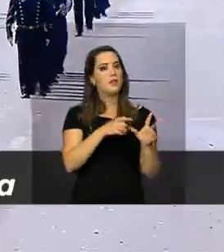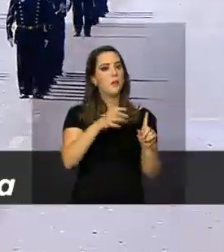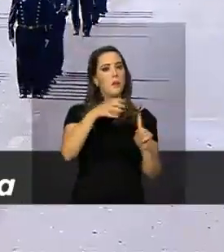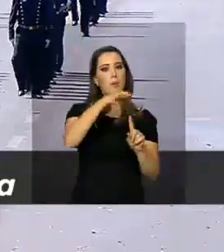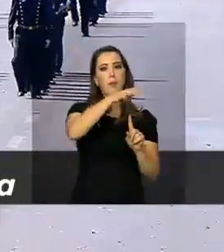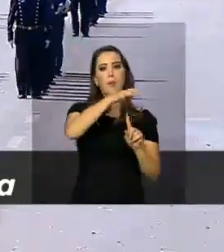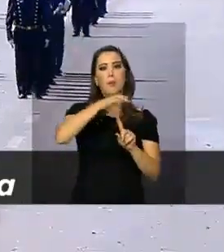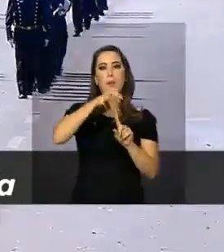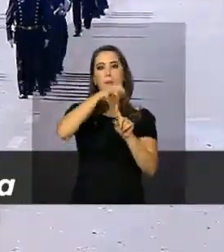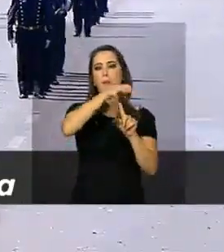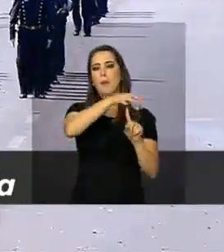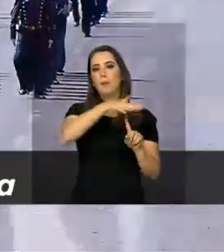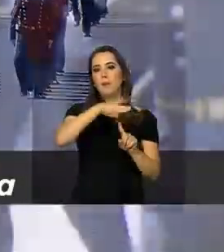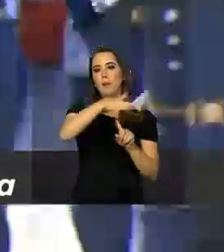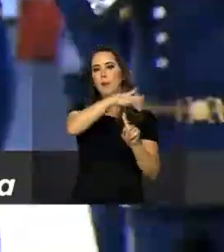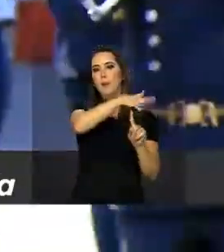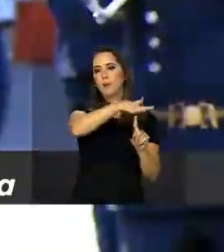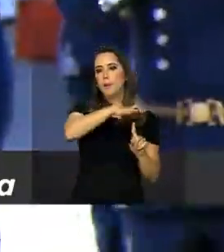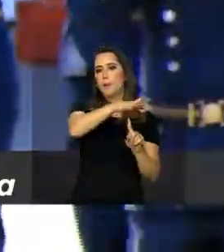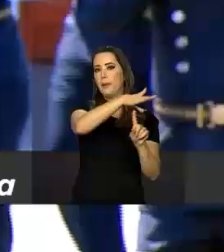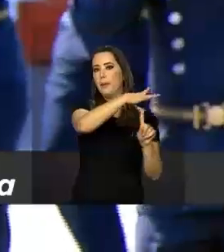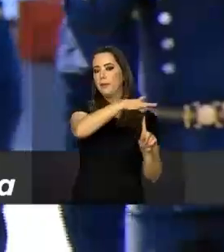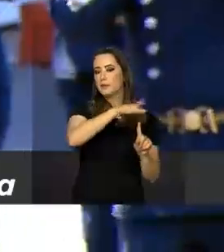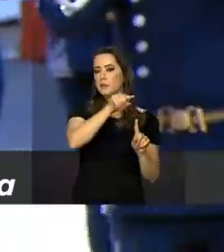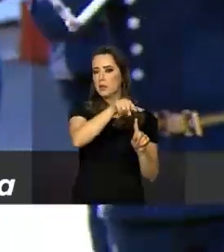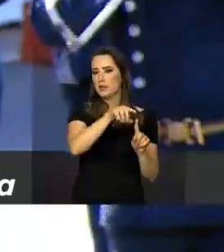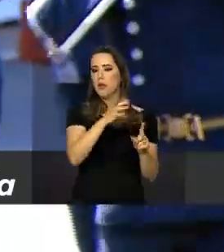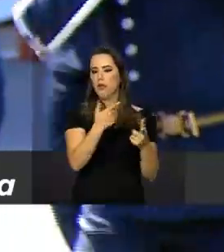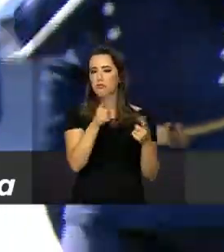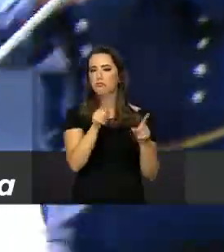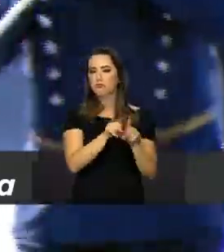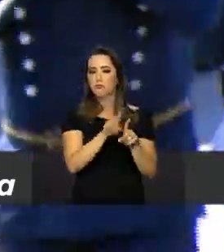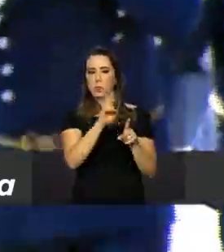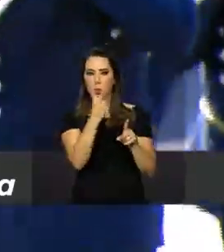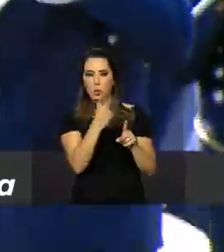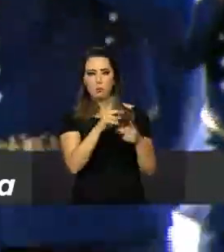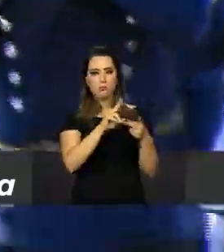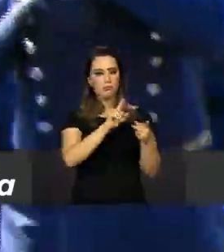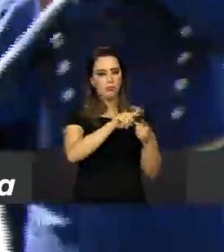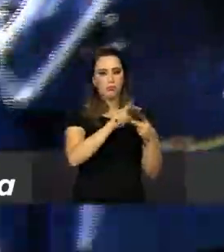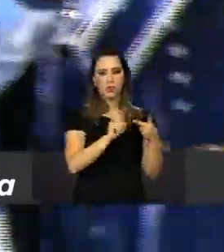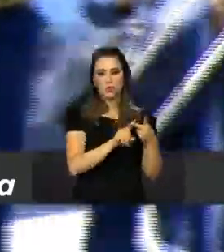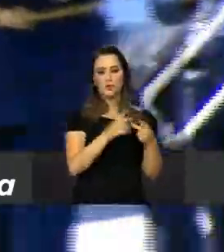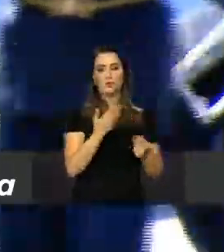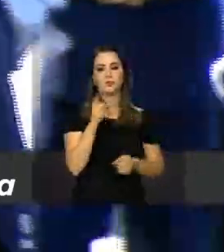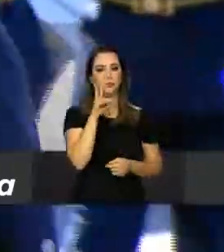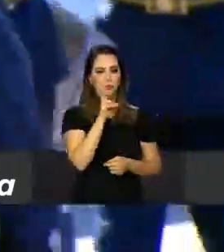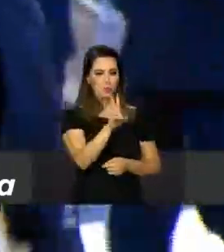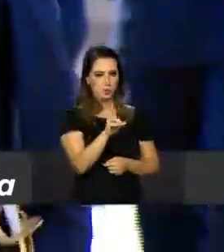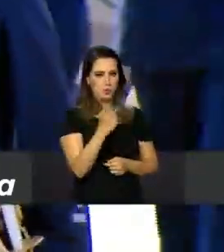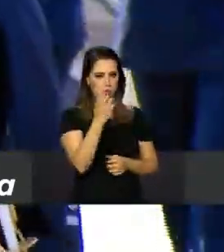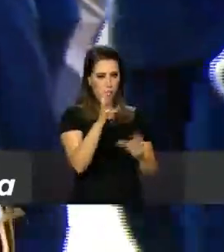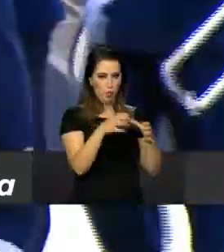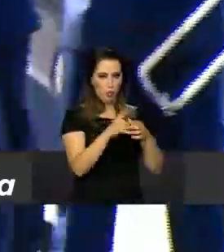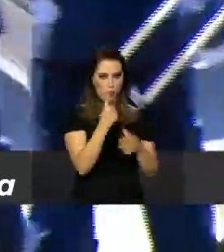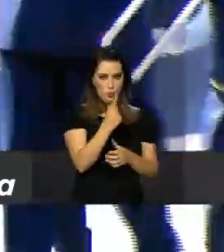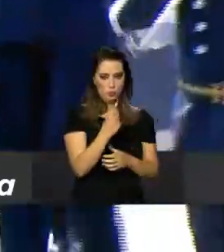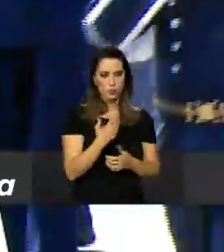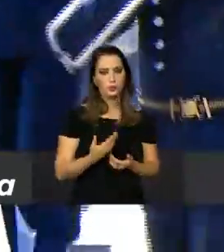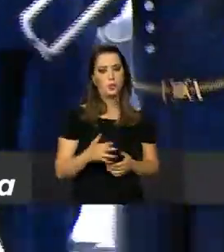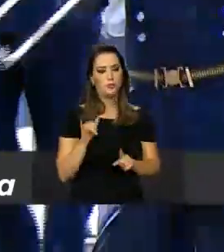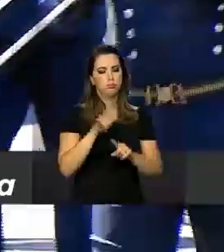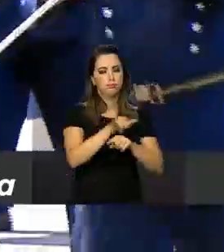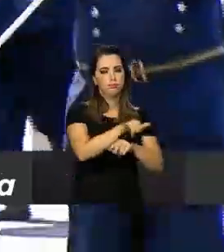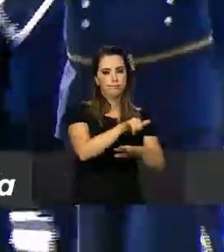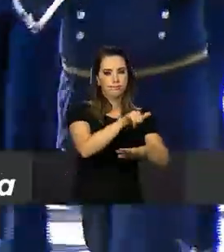VH-36. Então a gente está vendo a banda da Base Aérea de Brasília, a Ala 1, na verdade, a antiga Base Aérea de Brasília, iniciando, abrindo o desfile da Força